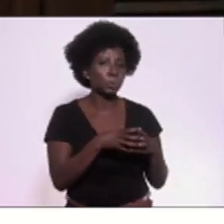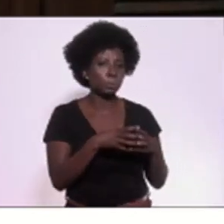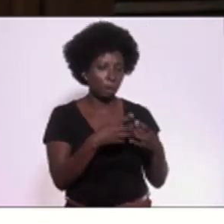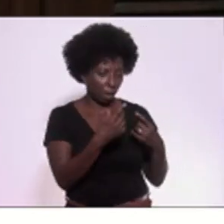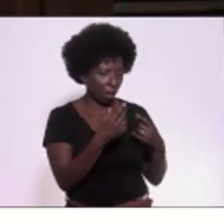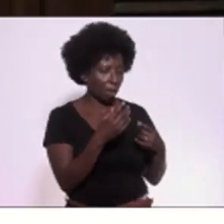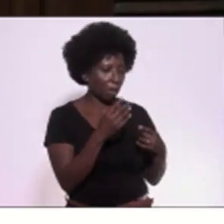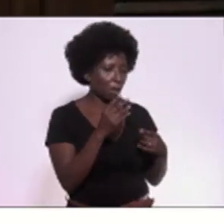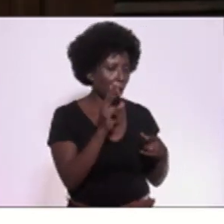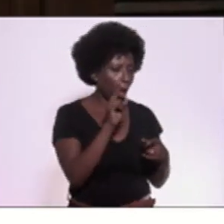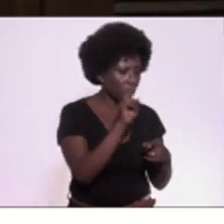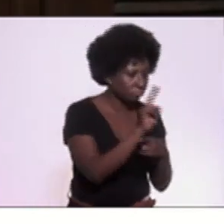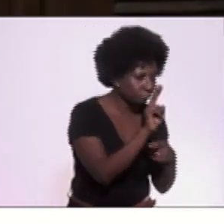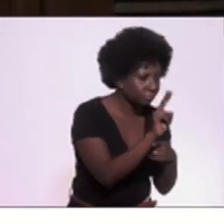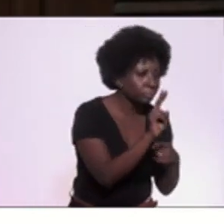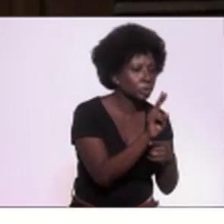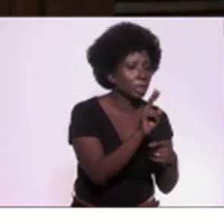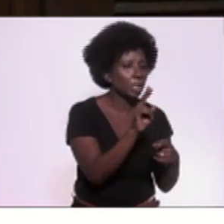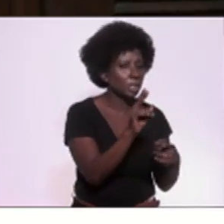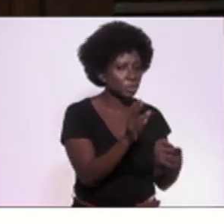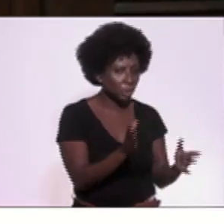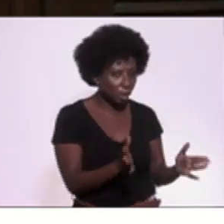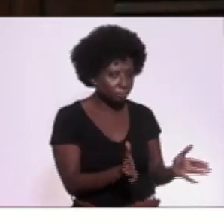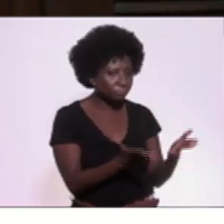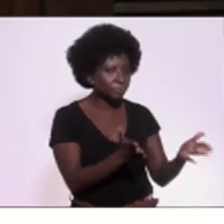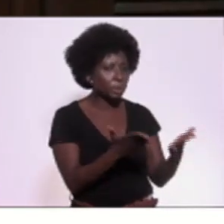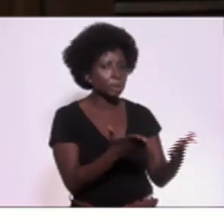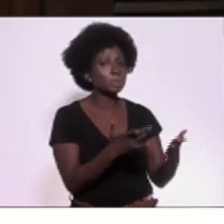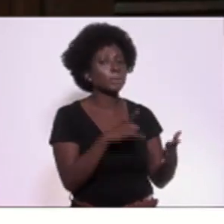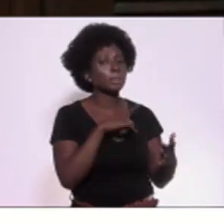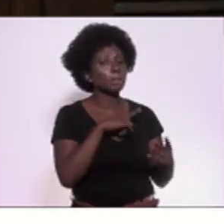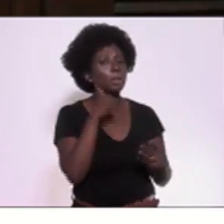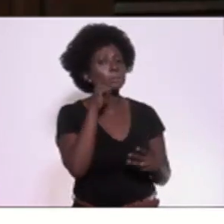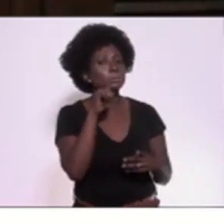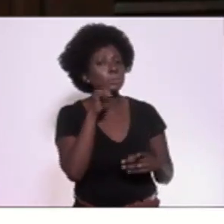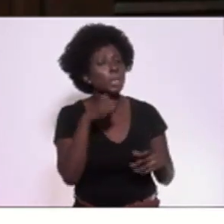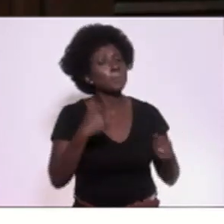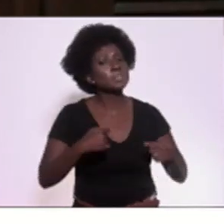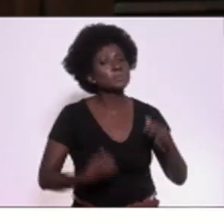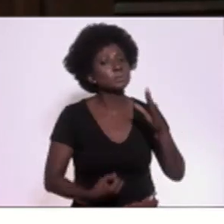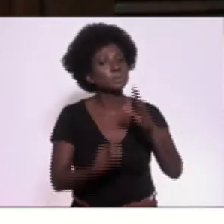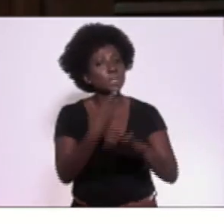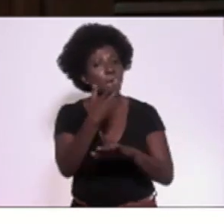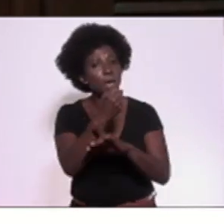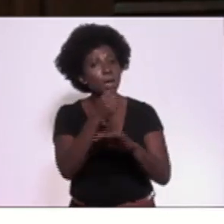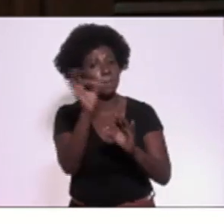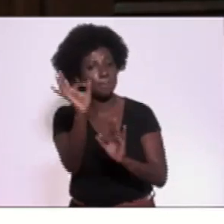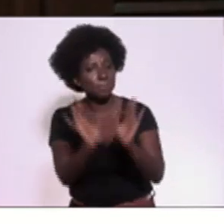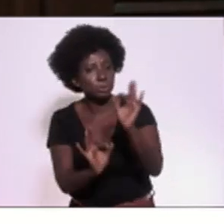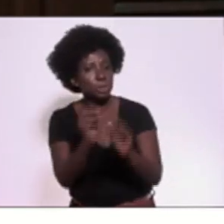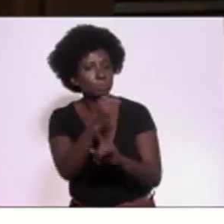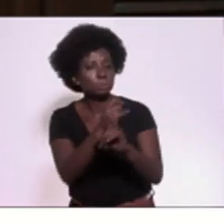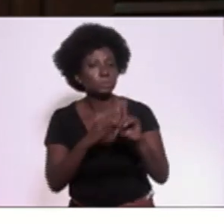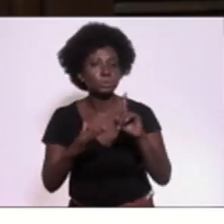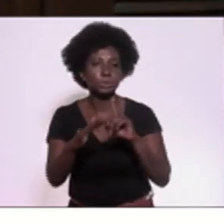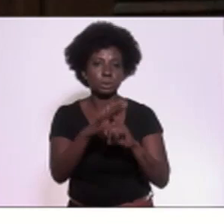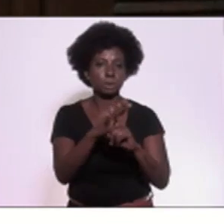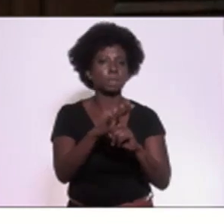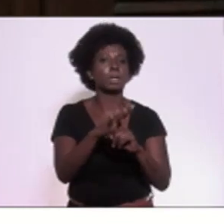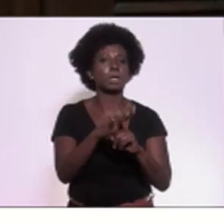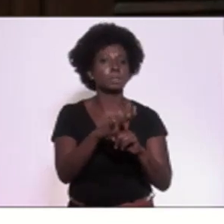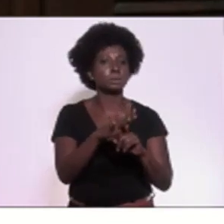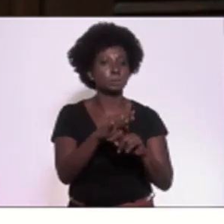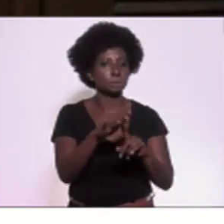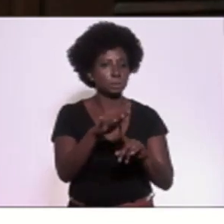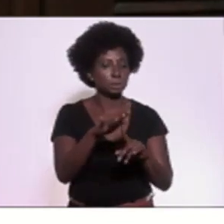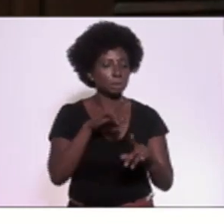as mulheres negras protagonizem processos em sociedade, ela diz que quando uma mulher negra se movimenta, movimenta-se com ela toda uma